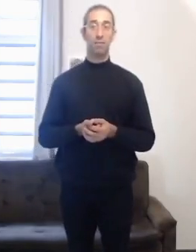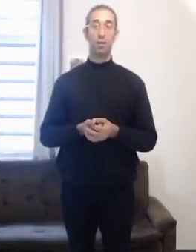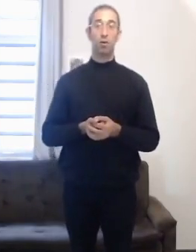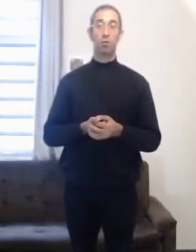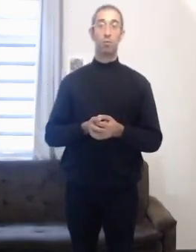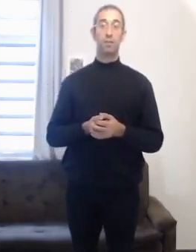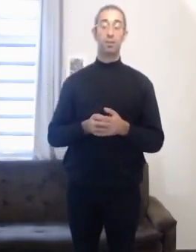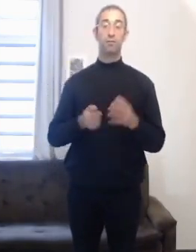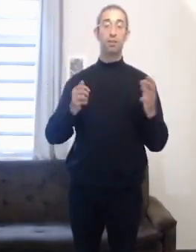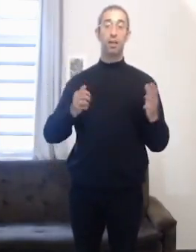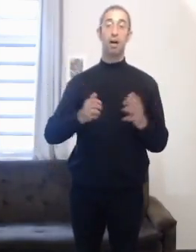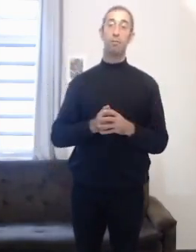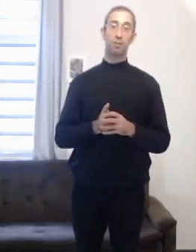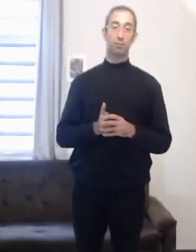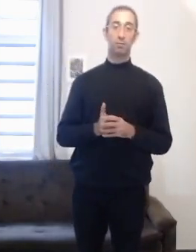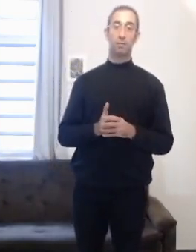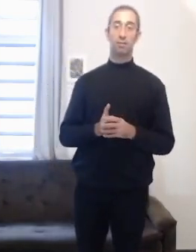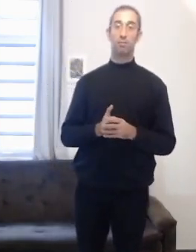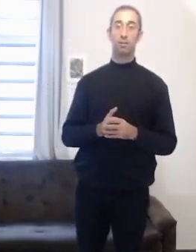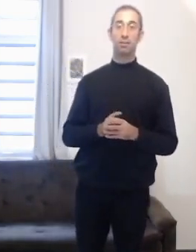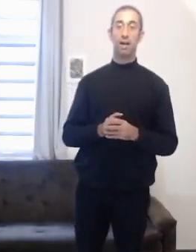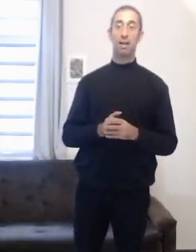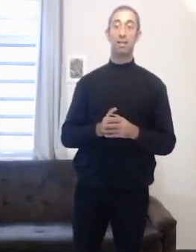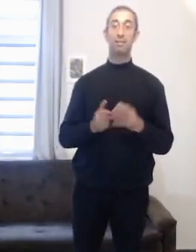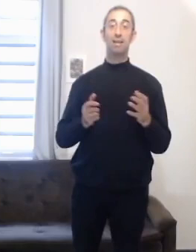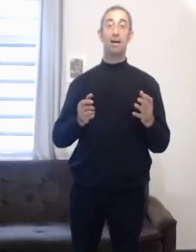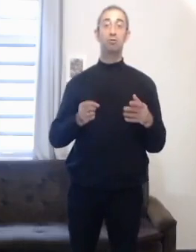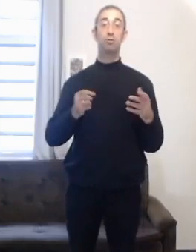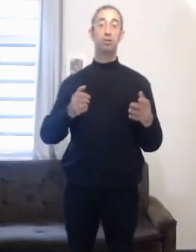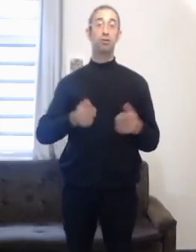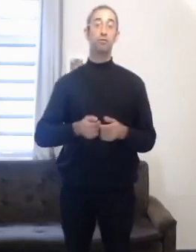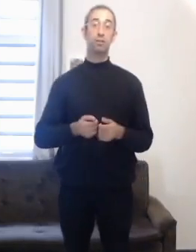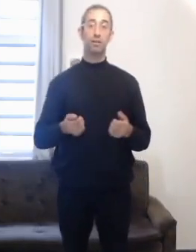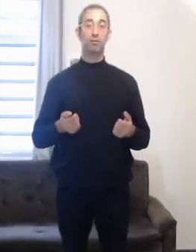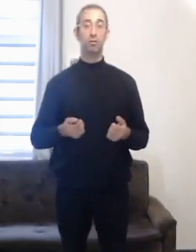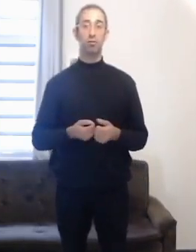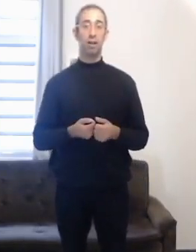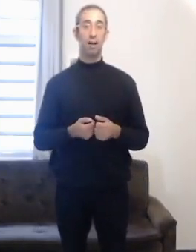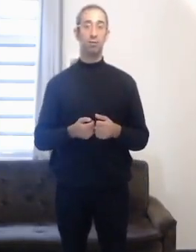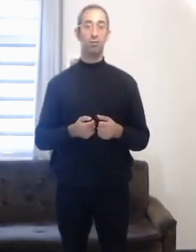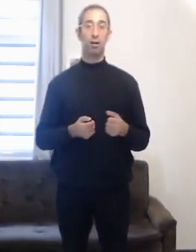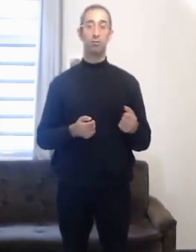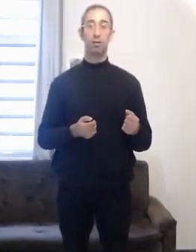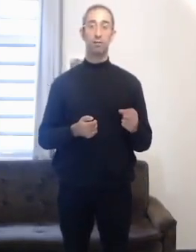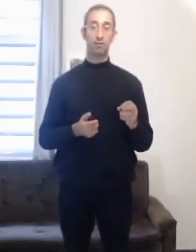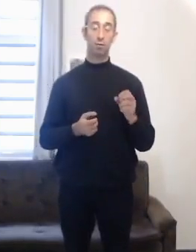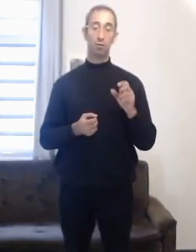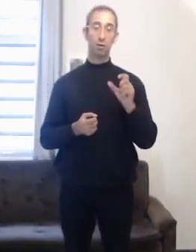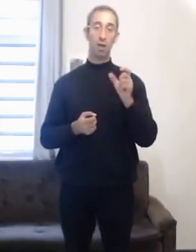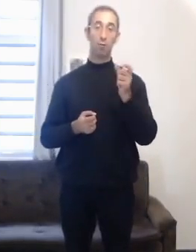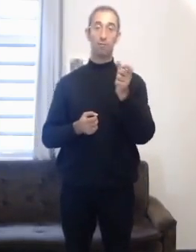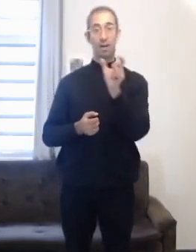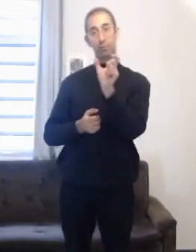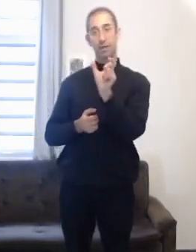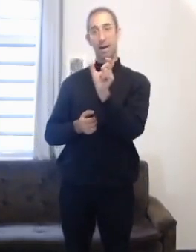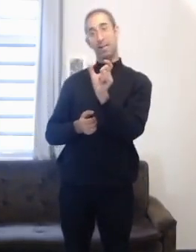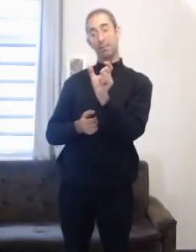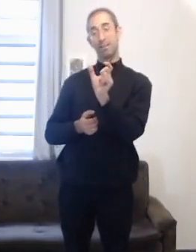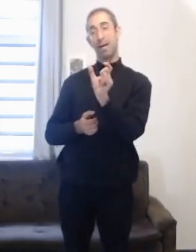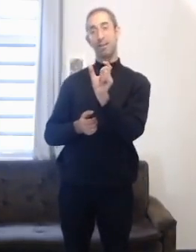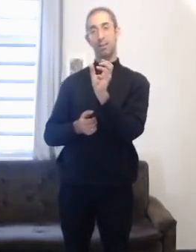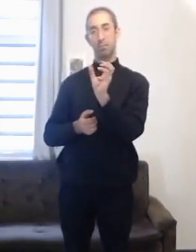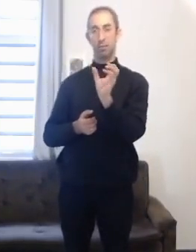verem, né? O objetivo geral, por exemplo, de uma pesquisa pode ser analisar os motivos de evasão escolar no colégio tal. Vocês viram que o verbo